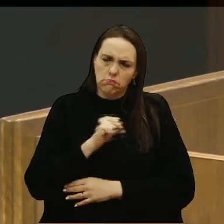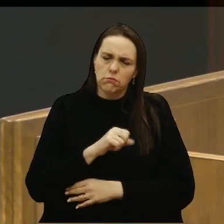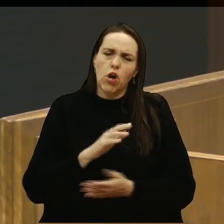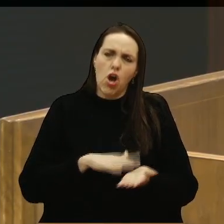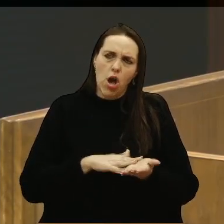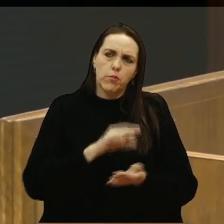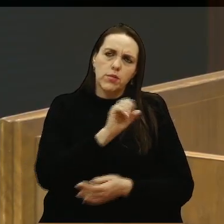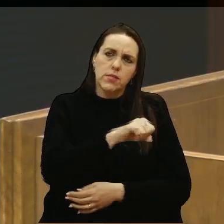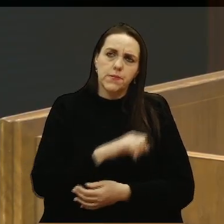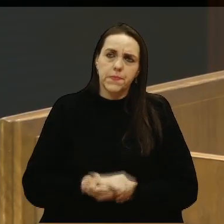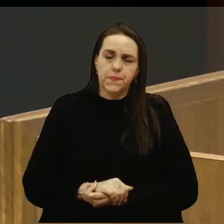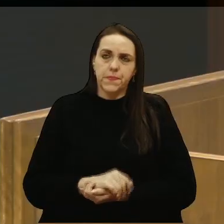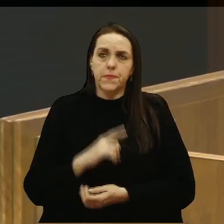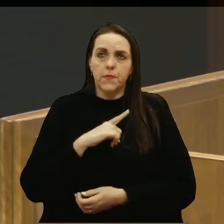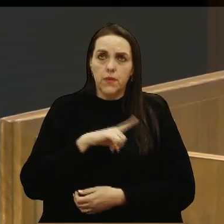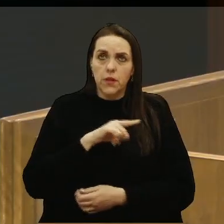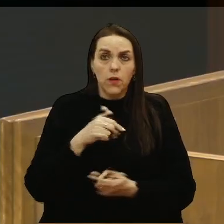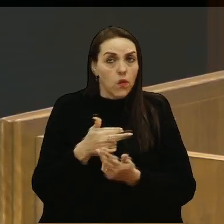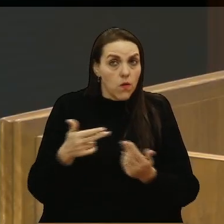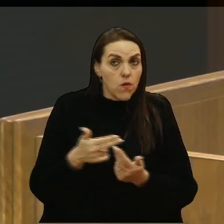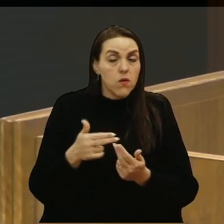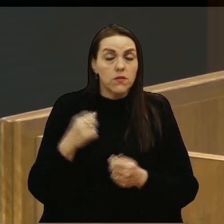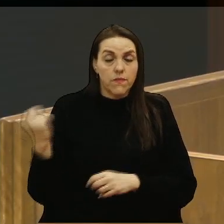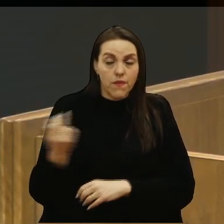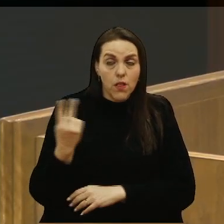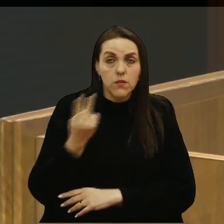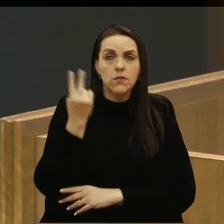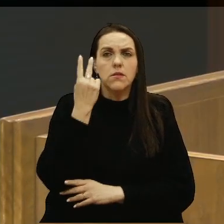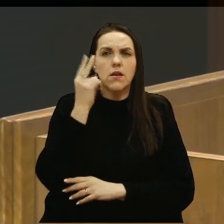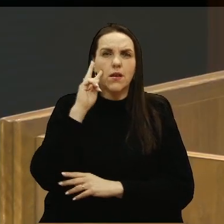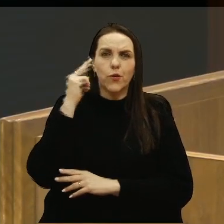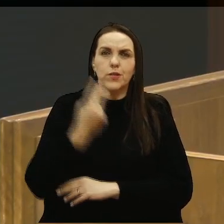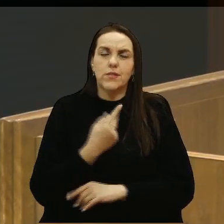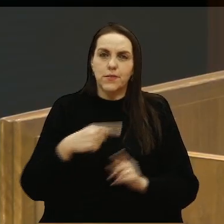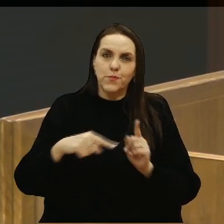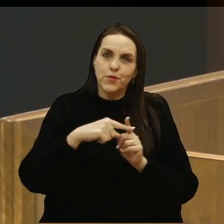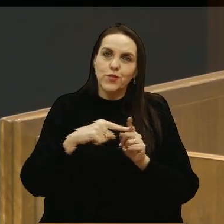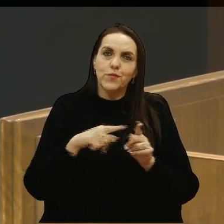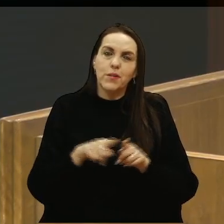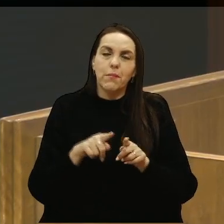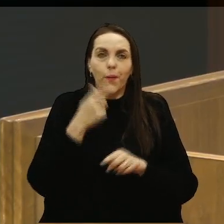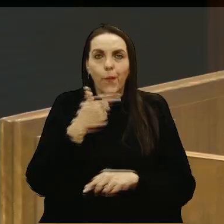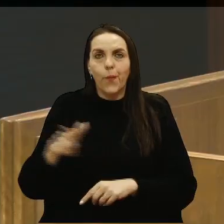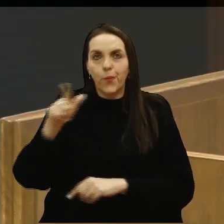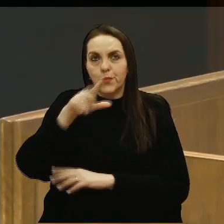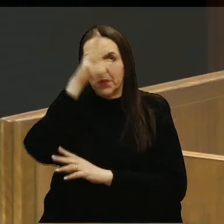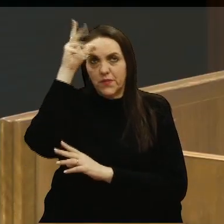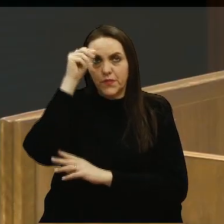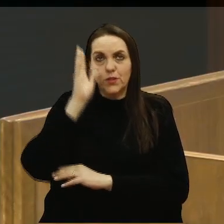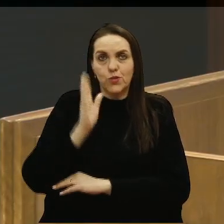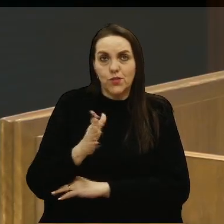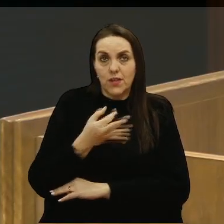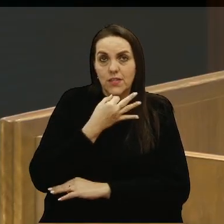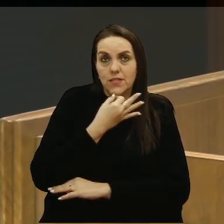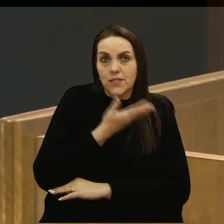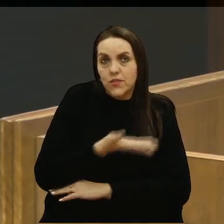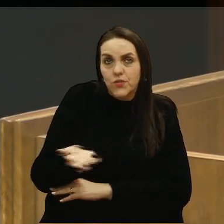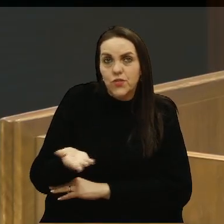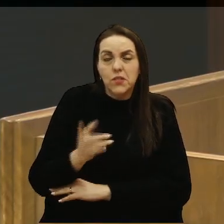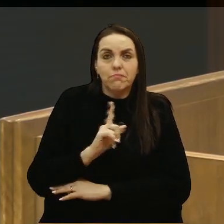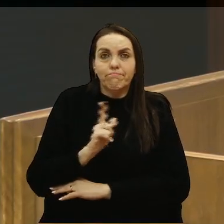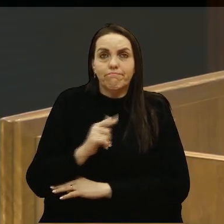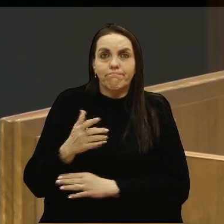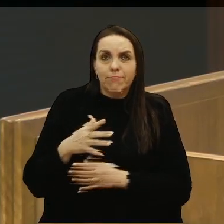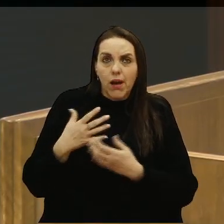deixo claro, sobre que a gente tem que valorizar e reconhecer as coisas positivas que outros prefeitos que passaram pela cidade não abraçaram, mas